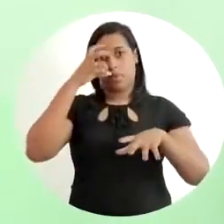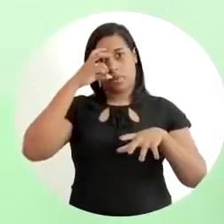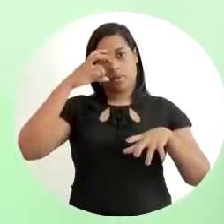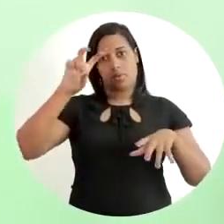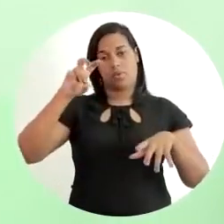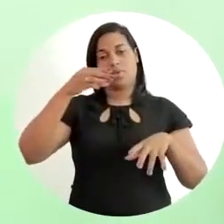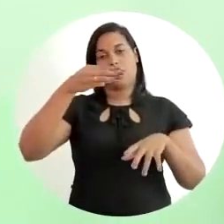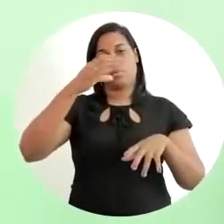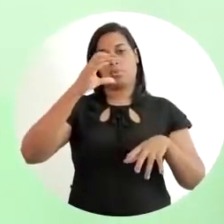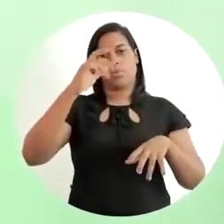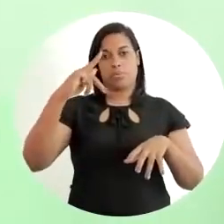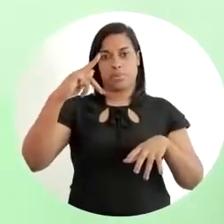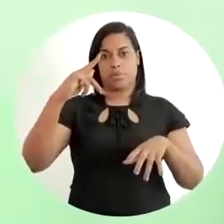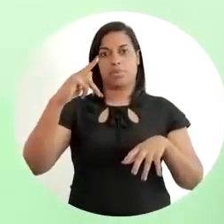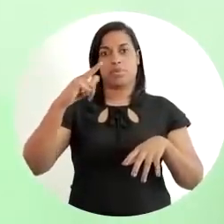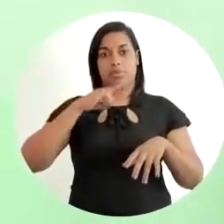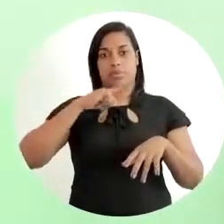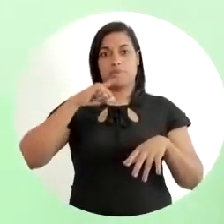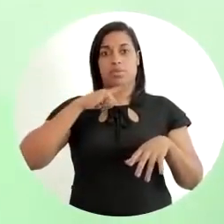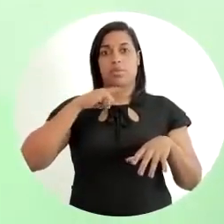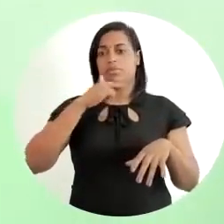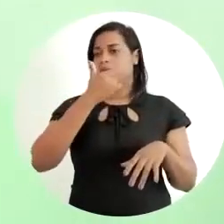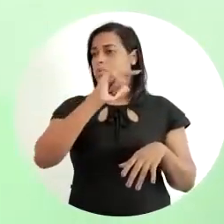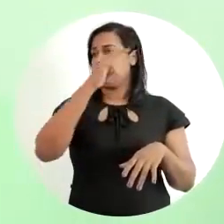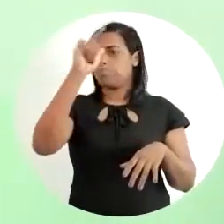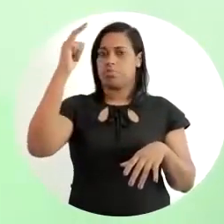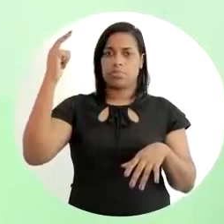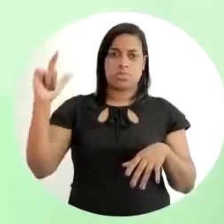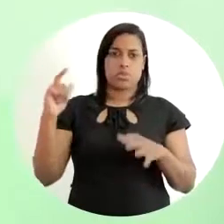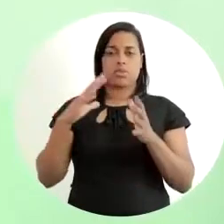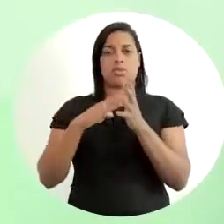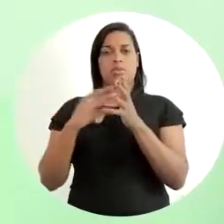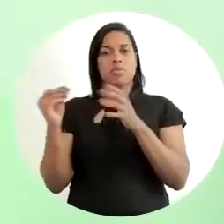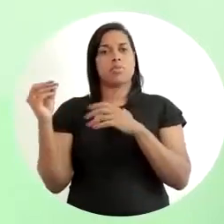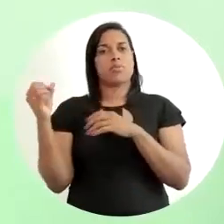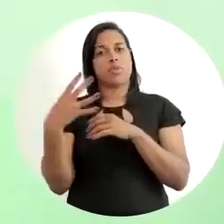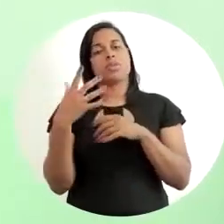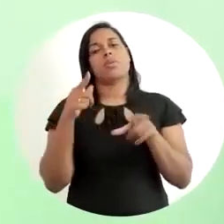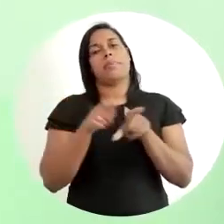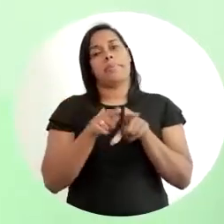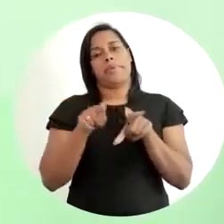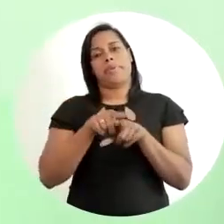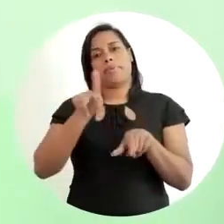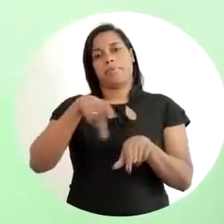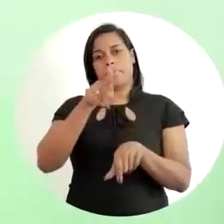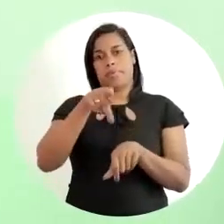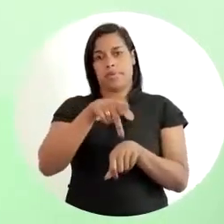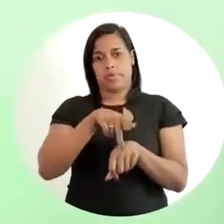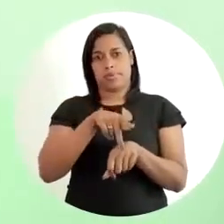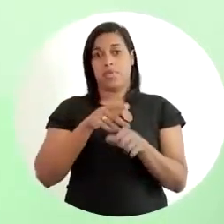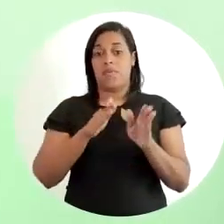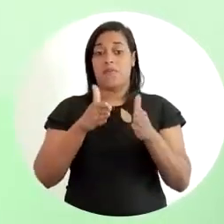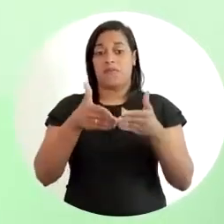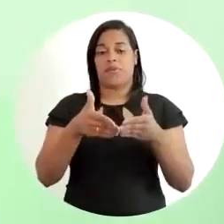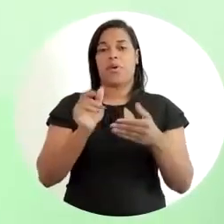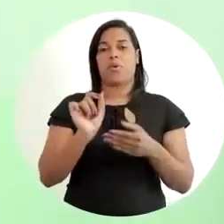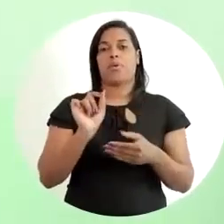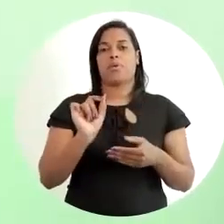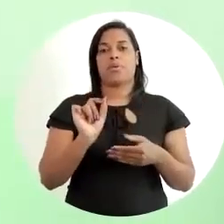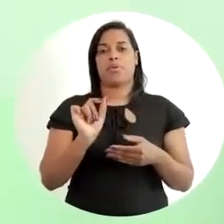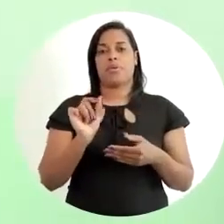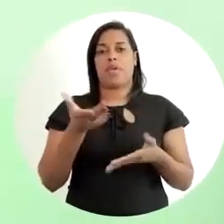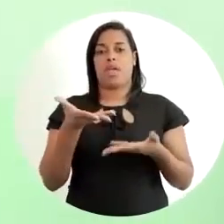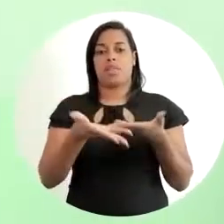Movimento de Cultura Popular, o MCP, que teve outras modalidades no país, onde o